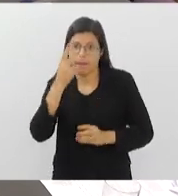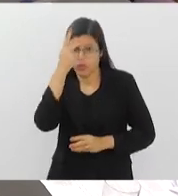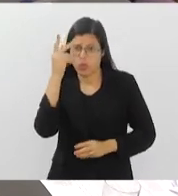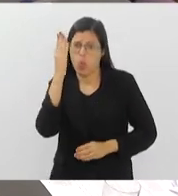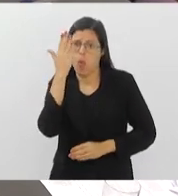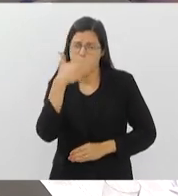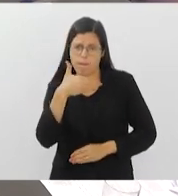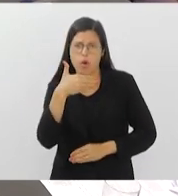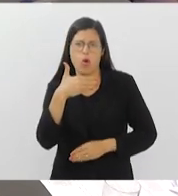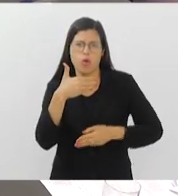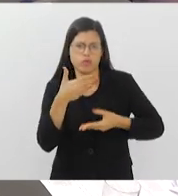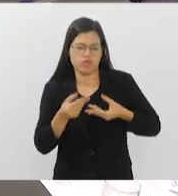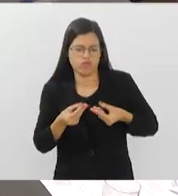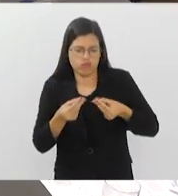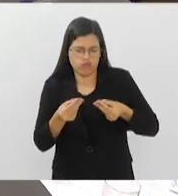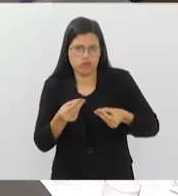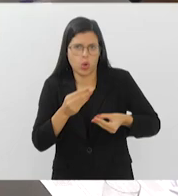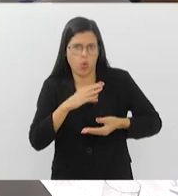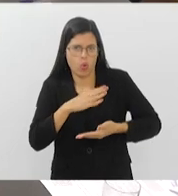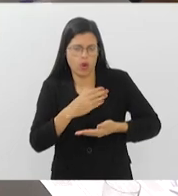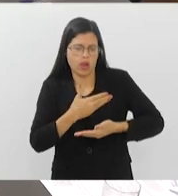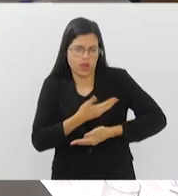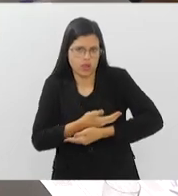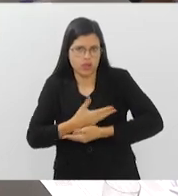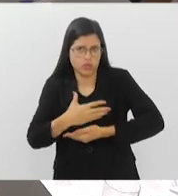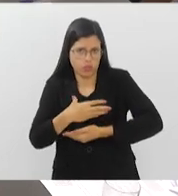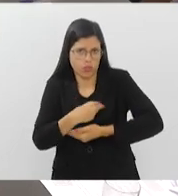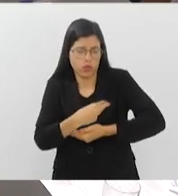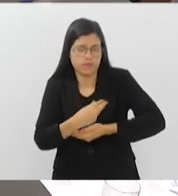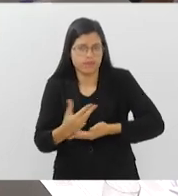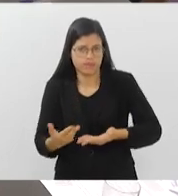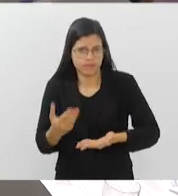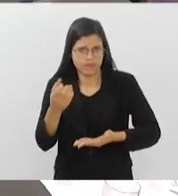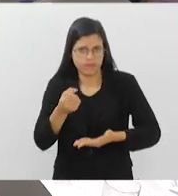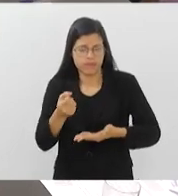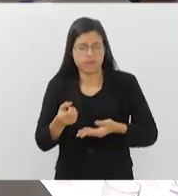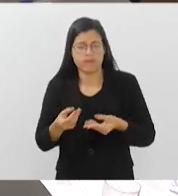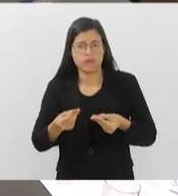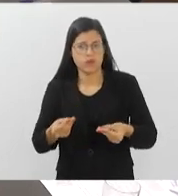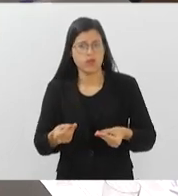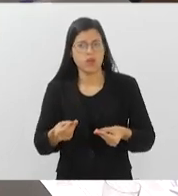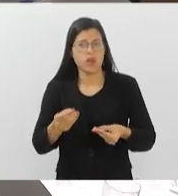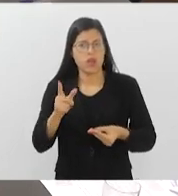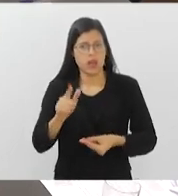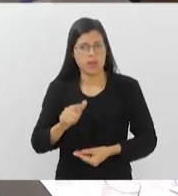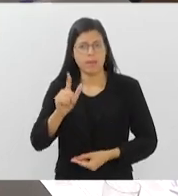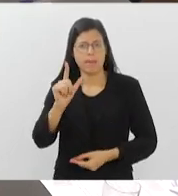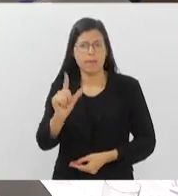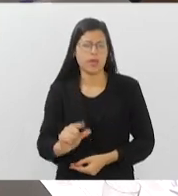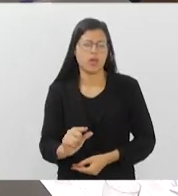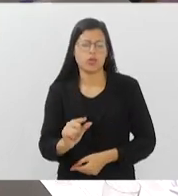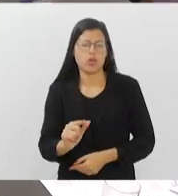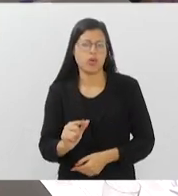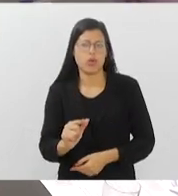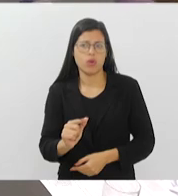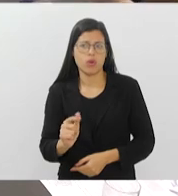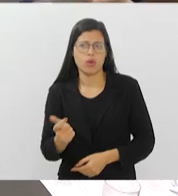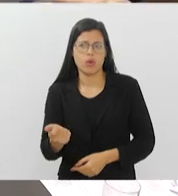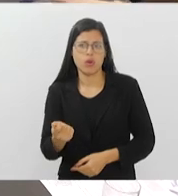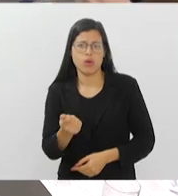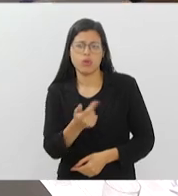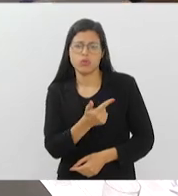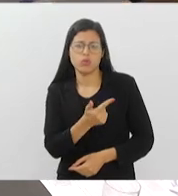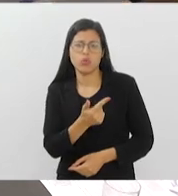leite. Que comprovar que foi a doadora, passagem de retorno, quer dizer, isso é muito menos do que o valor do material que está